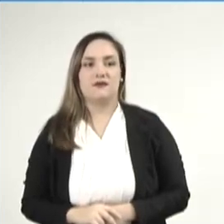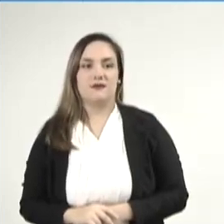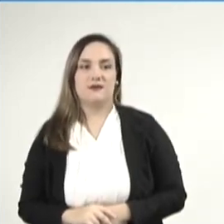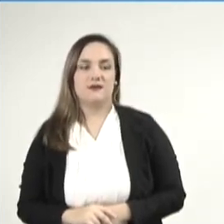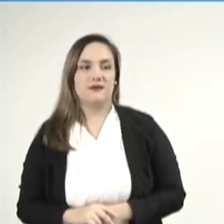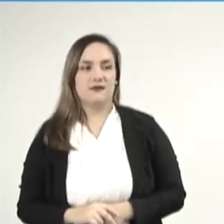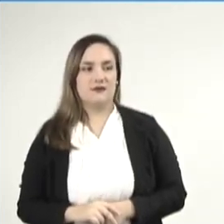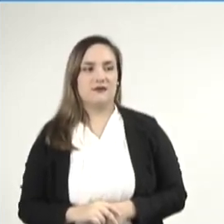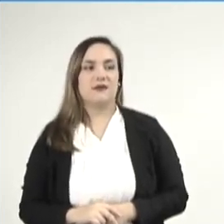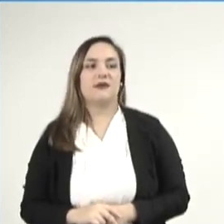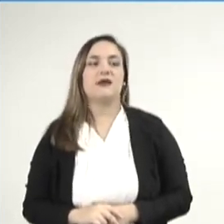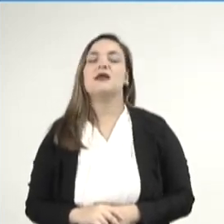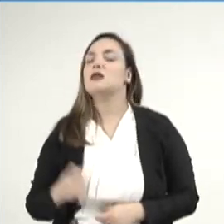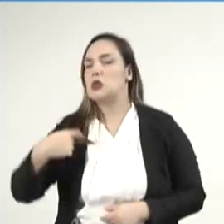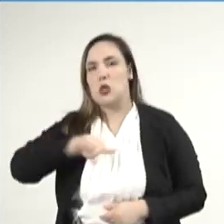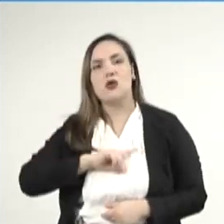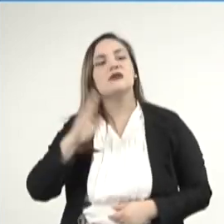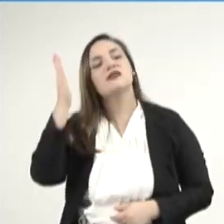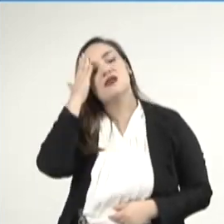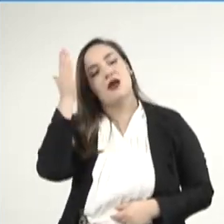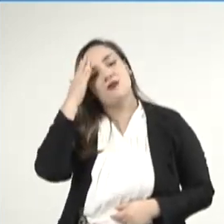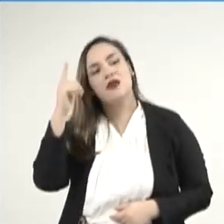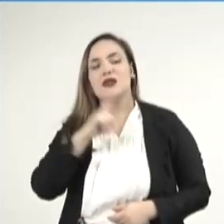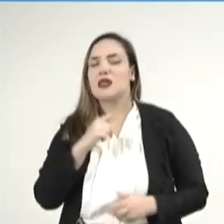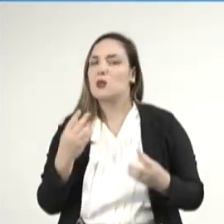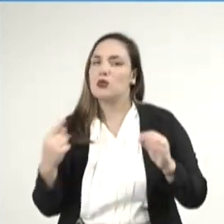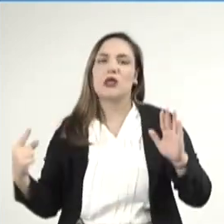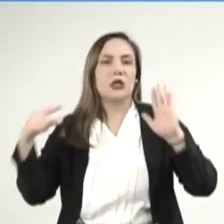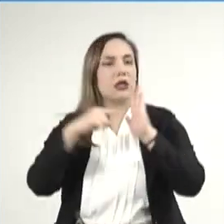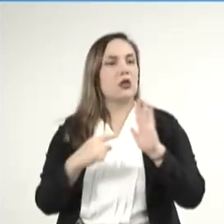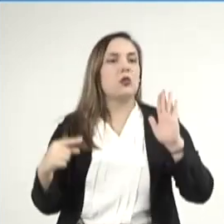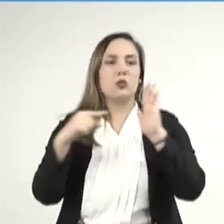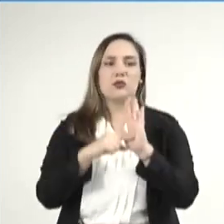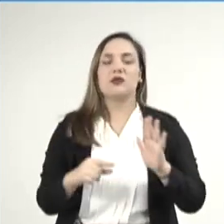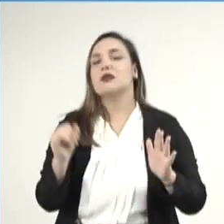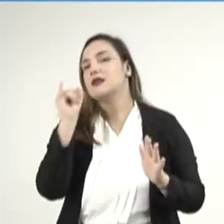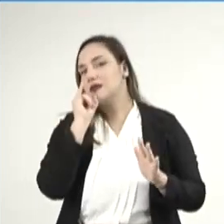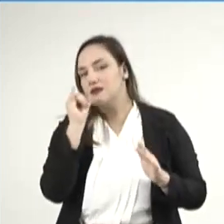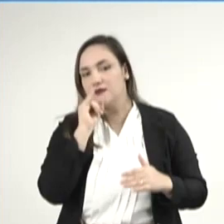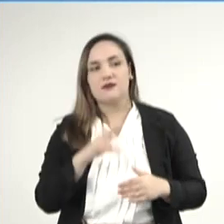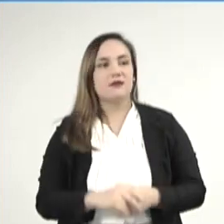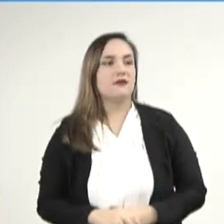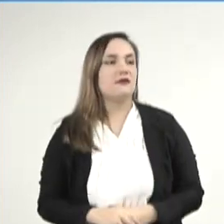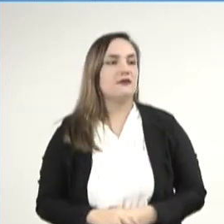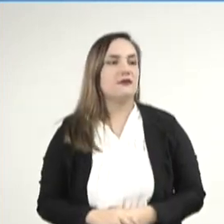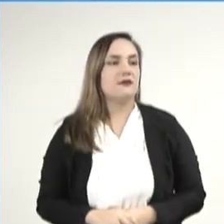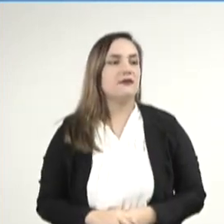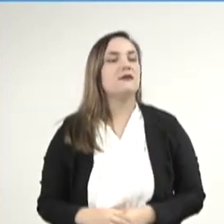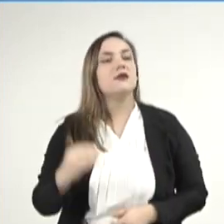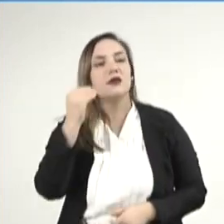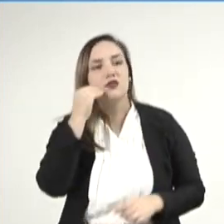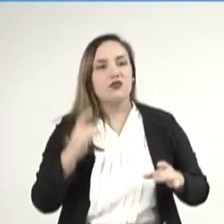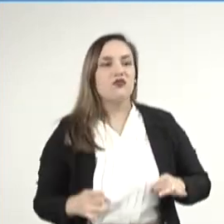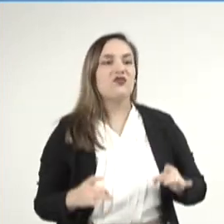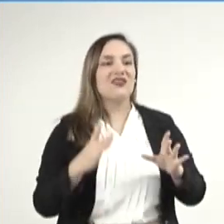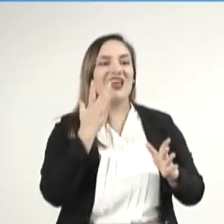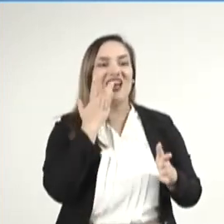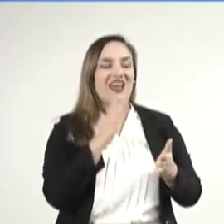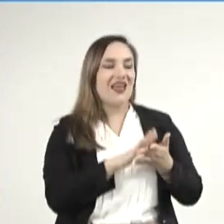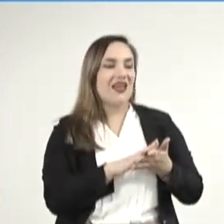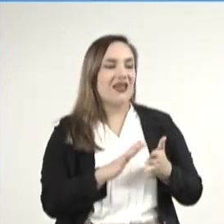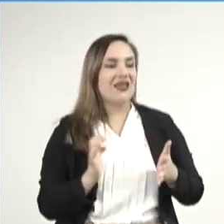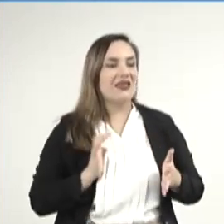que há uma série de acusações contra eles, por exemplo, de tentar vender joias